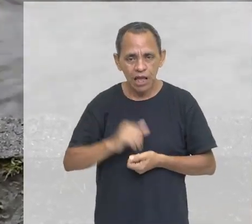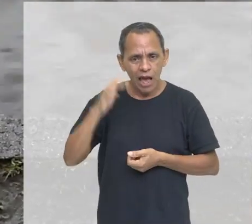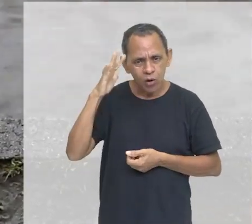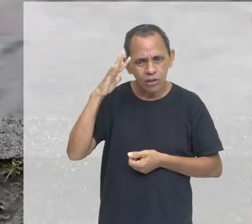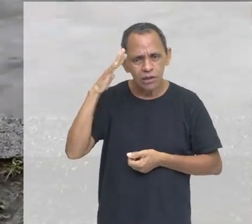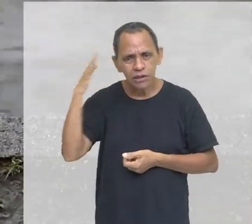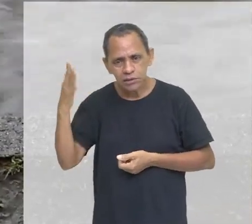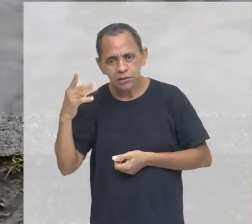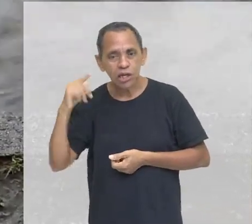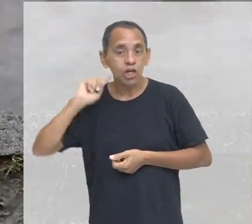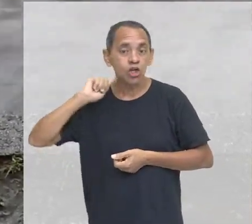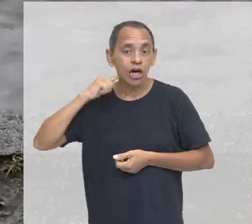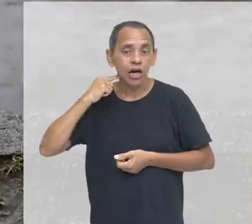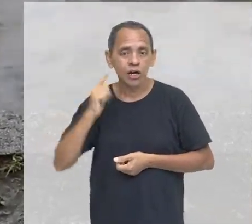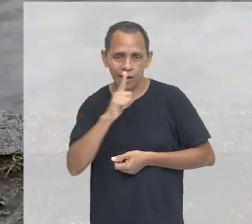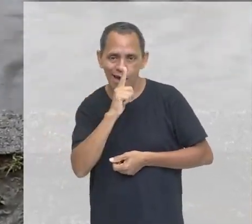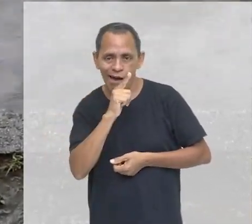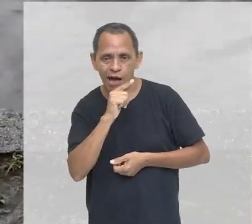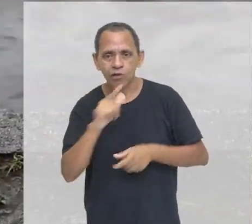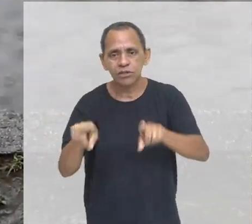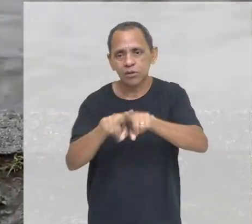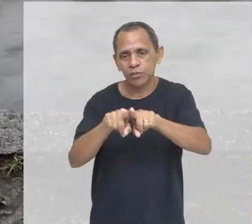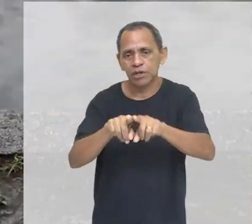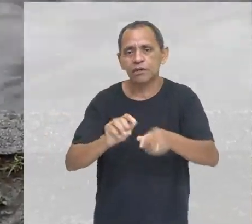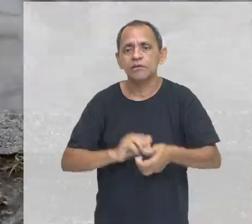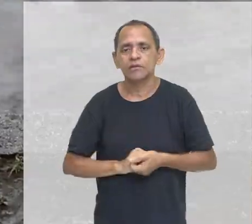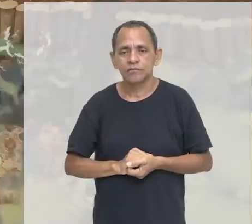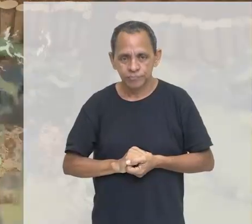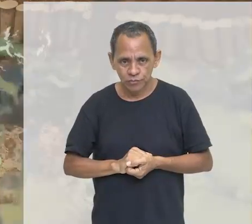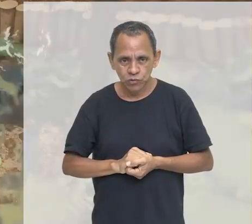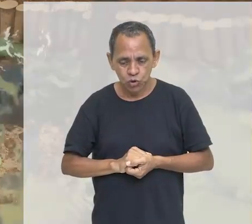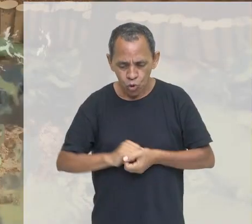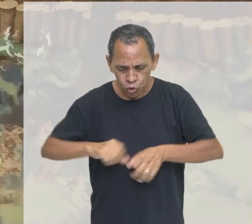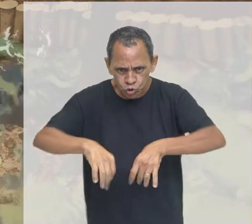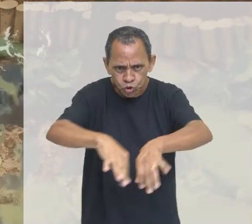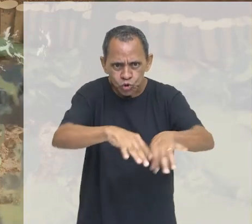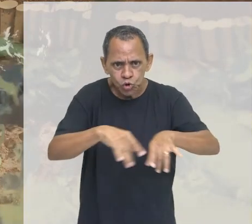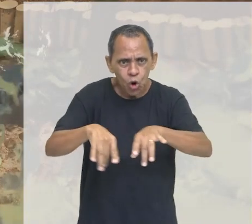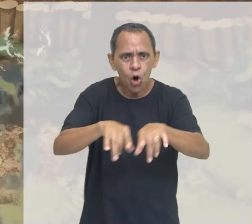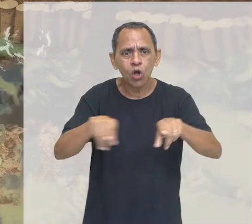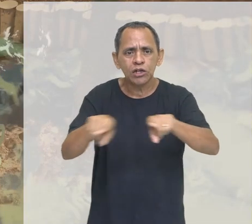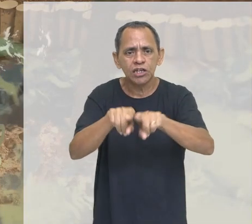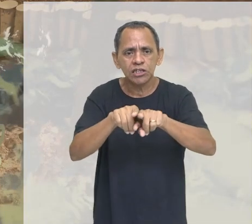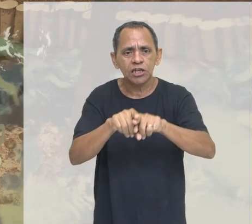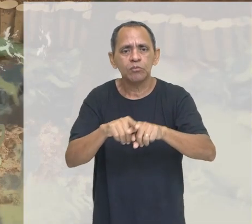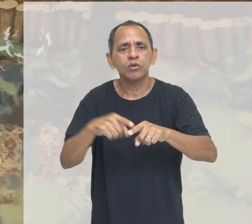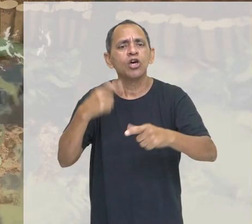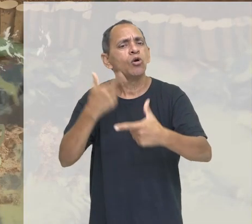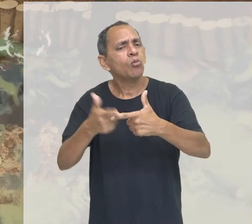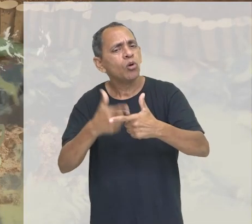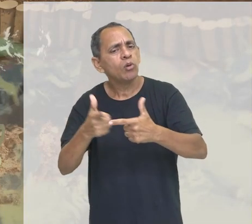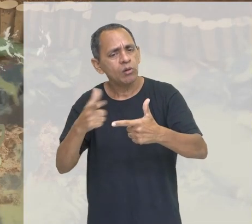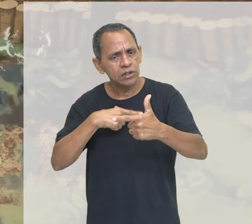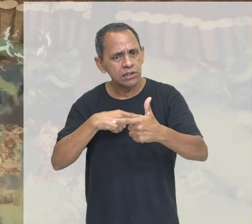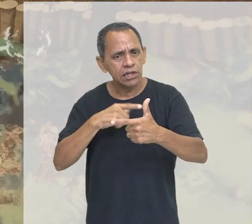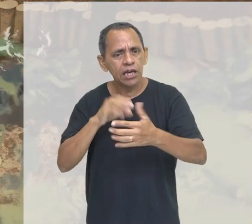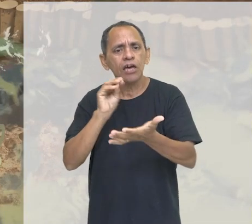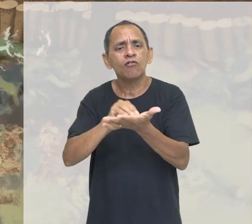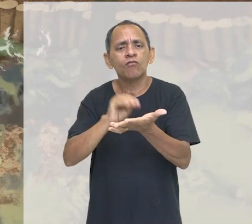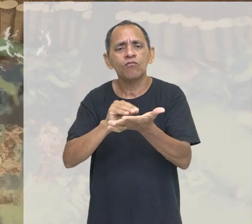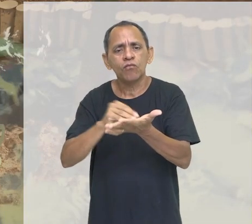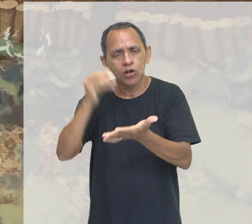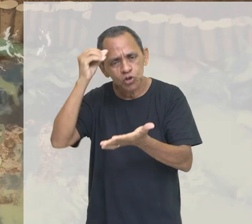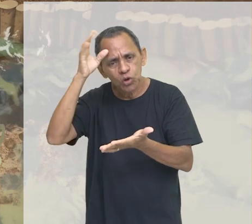da água, que provavelmente também vai contaminar o solo. Isso é um problema, mas talvez o problema maior seja a falta